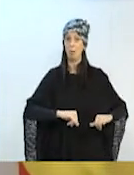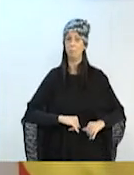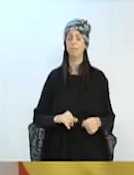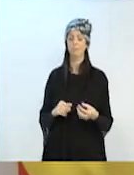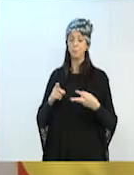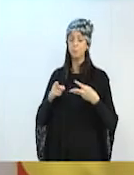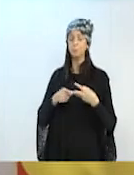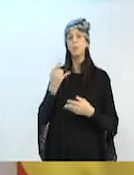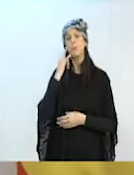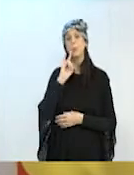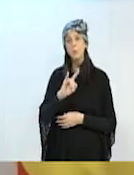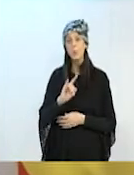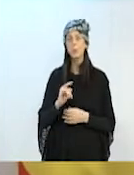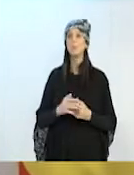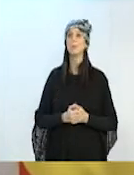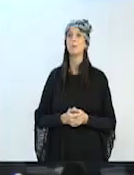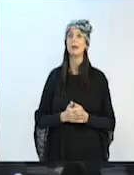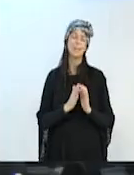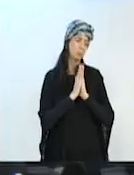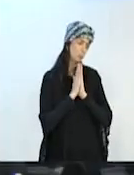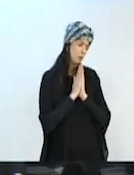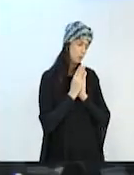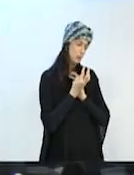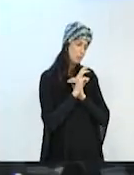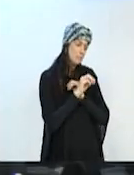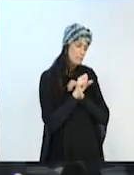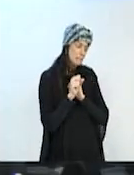senhor presidente, se me permite mais 30 segundos.